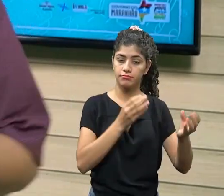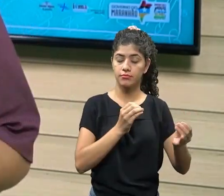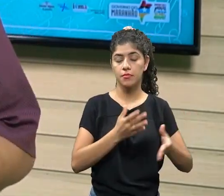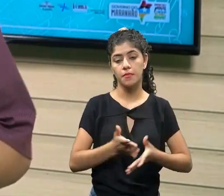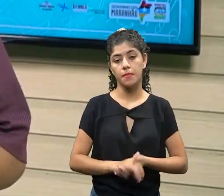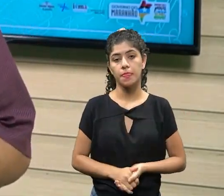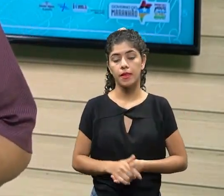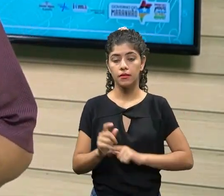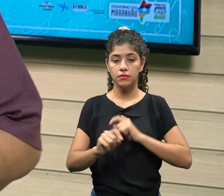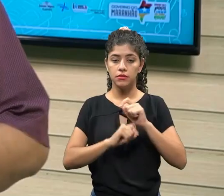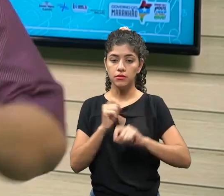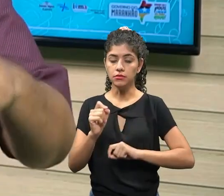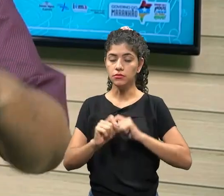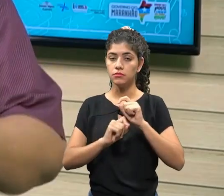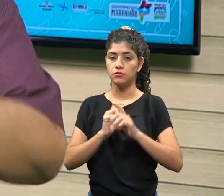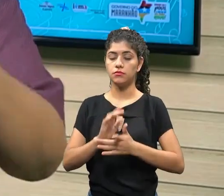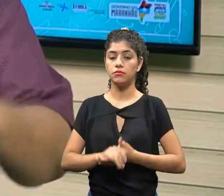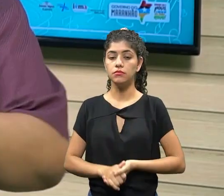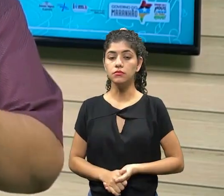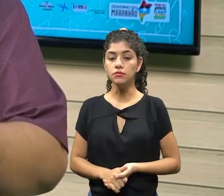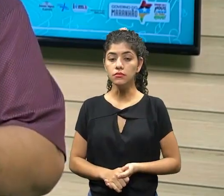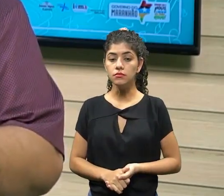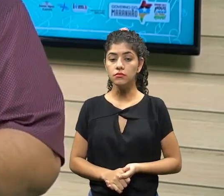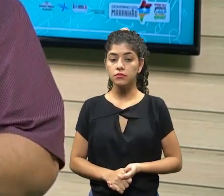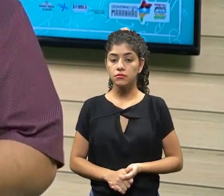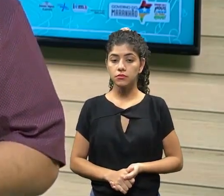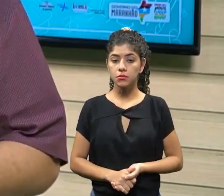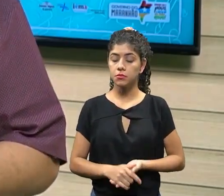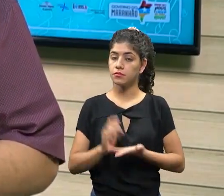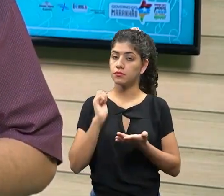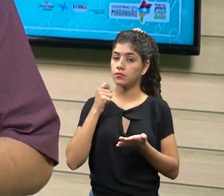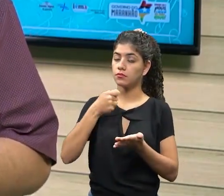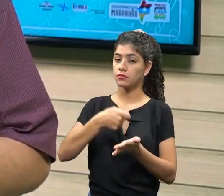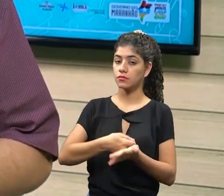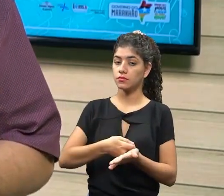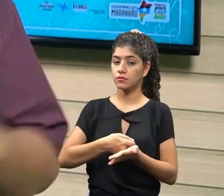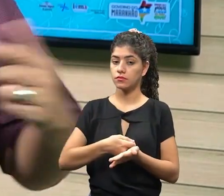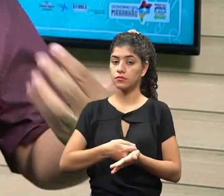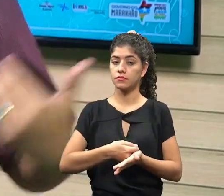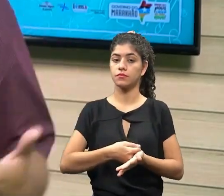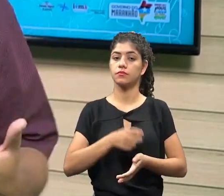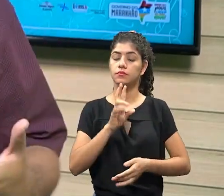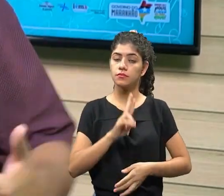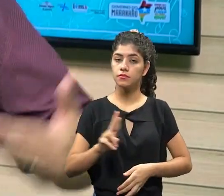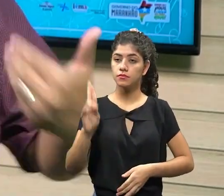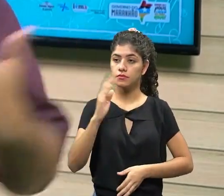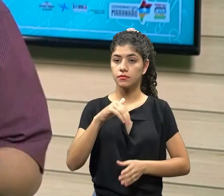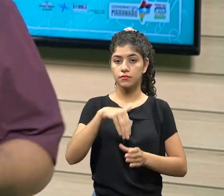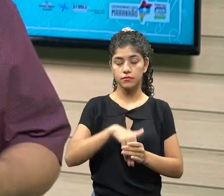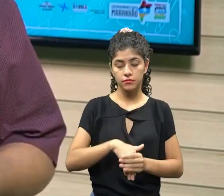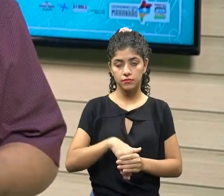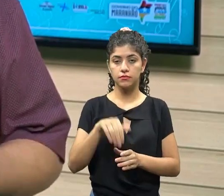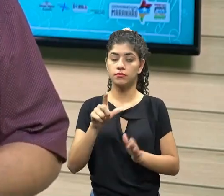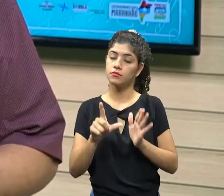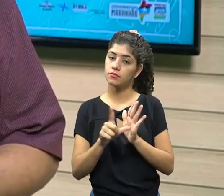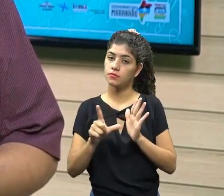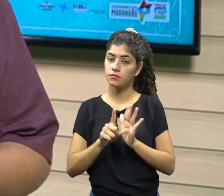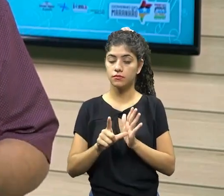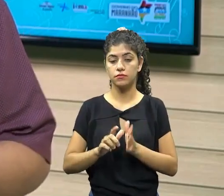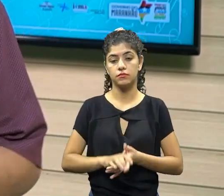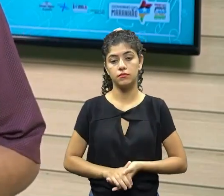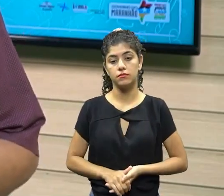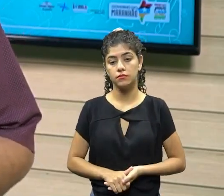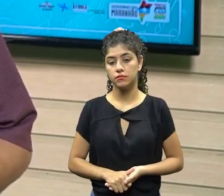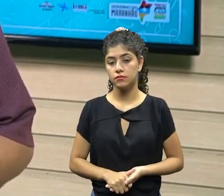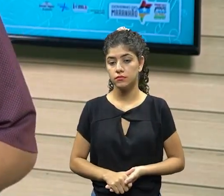esse poder de compra para circular o comércio, né? Então, nem tudo, por isso que eu falo, nem tudo que entra no caixa é lucro em